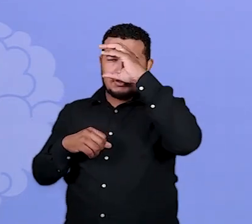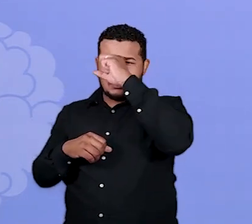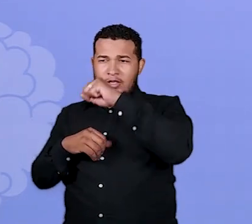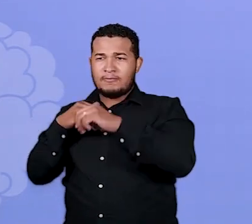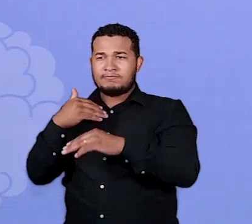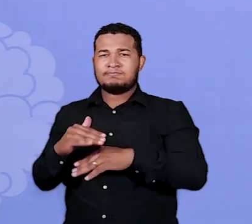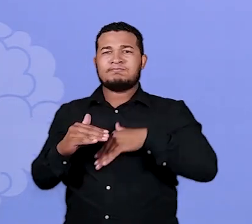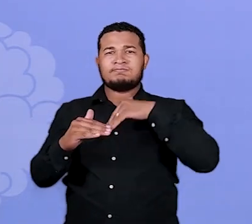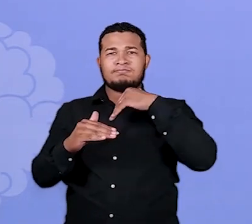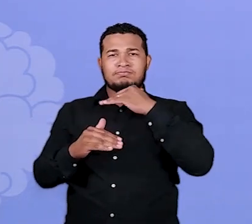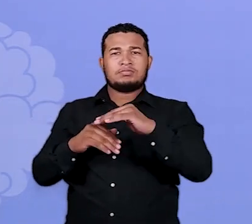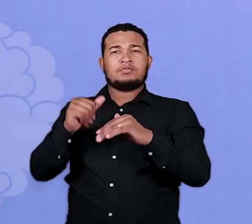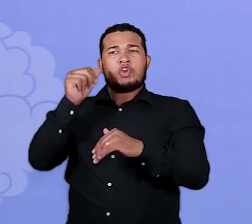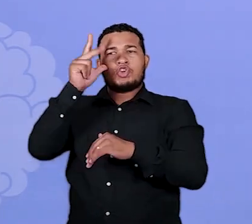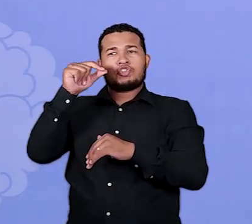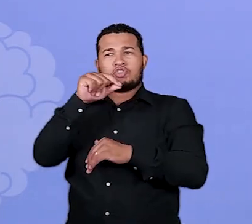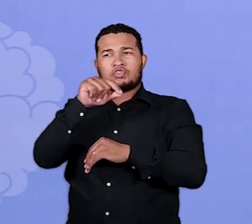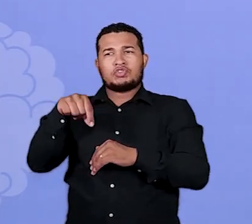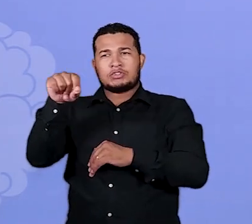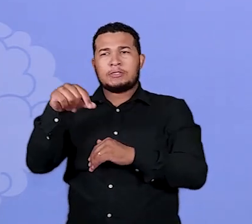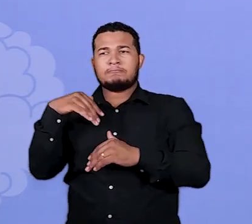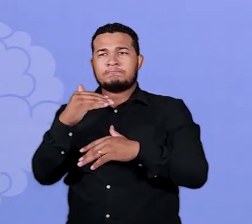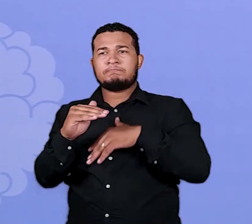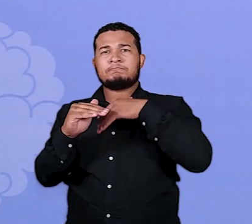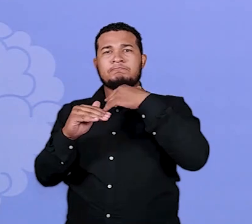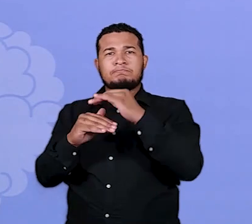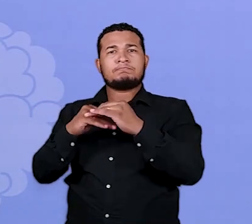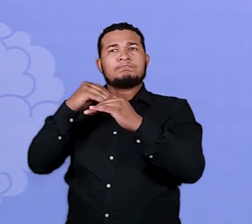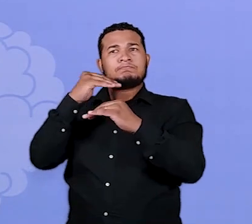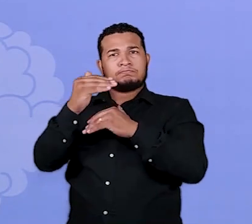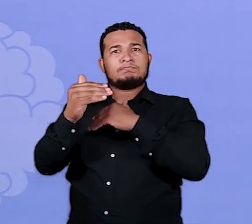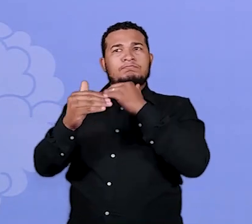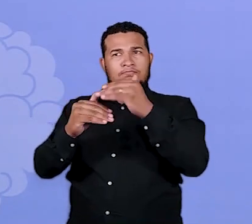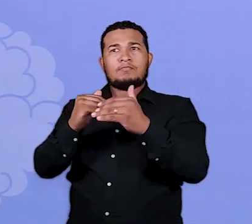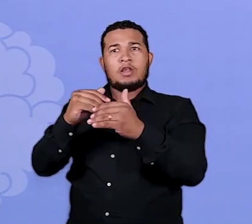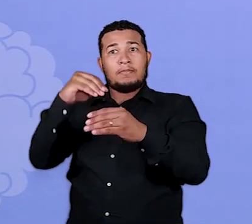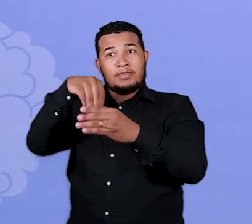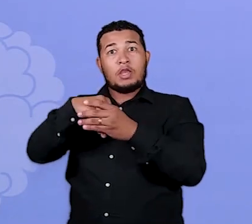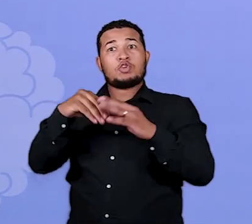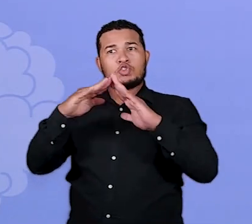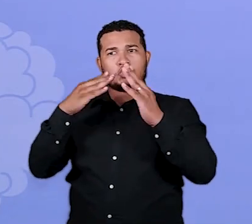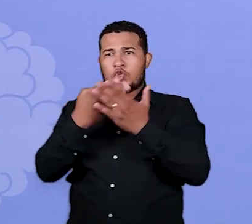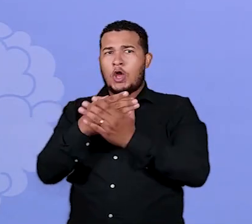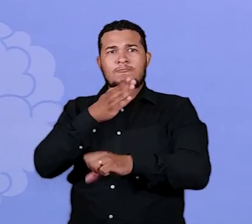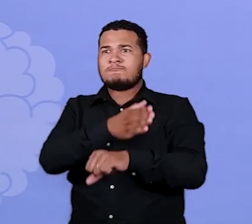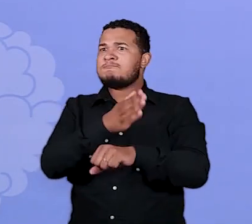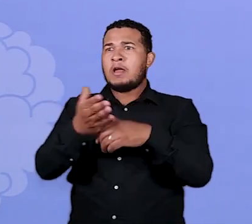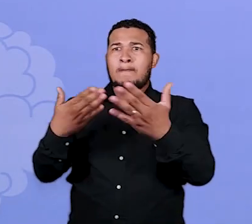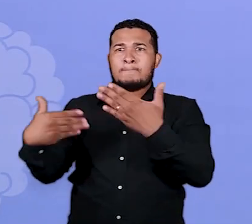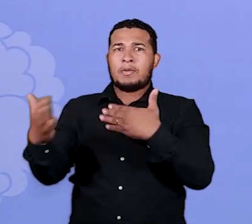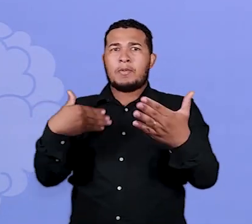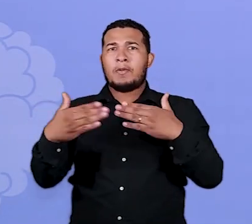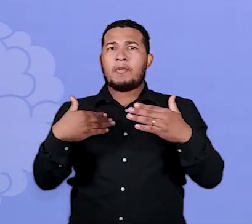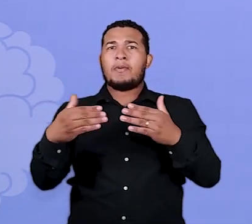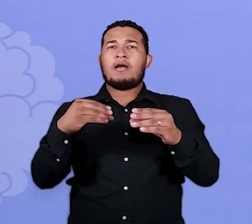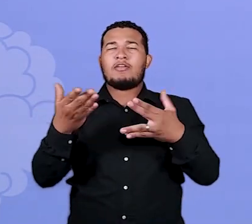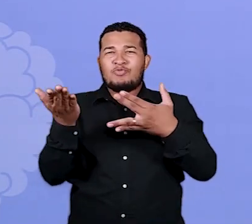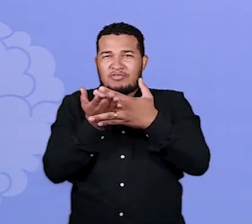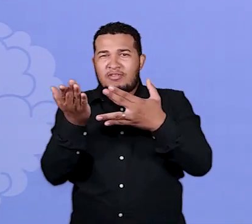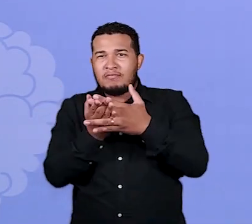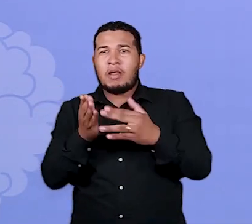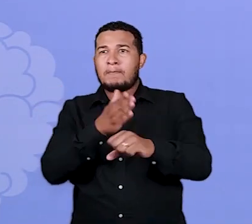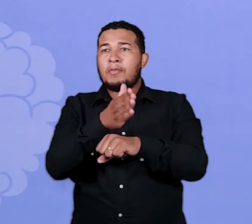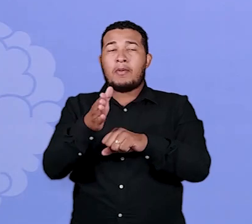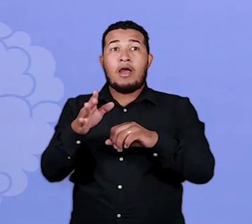nós fomos passo a passo ali implementando o xadrez, e isso depois começou a tornar uma febre dentro da escola, todo mundo participando, na hora